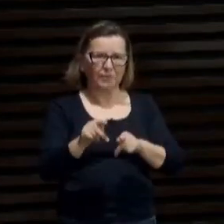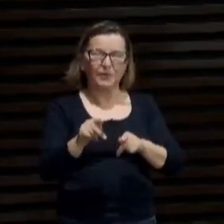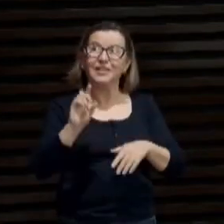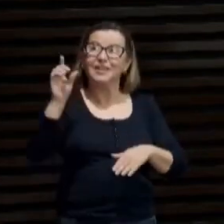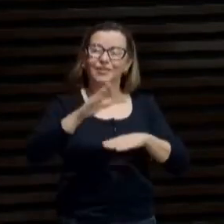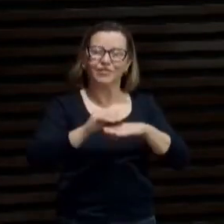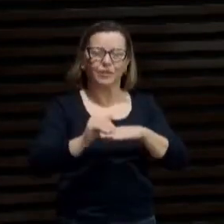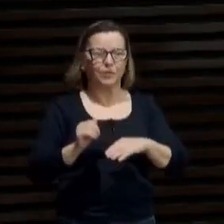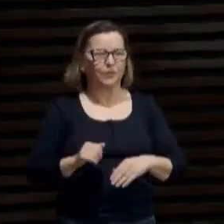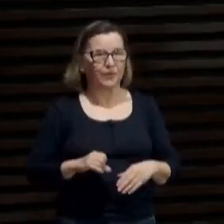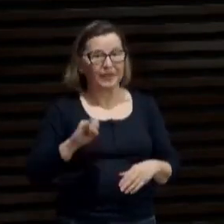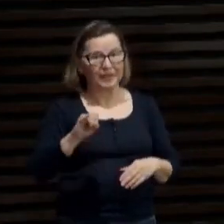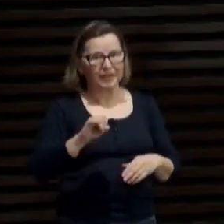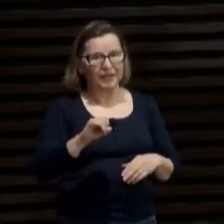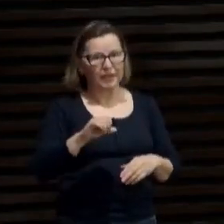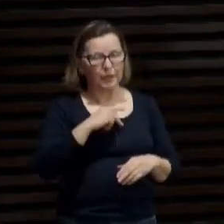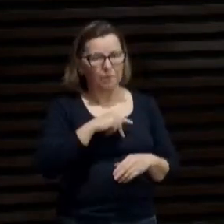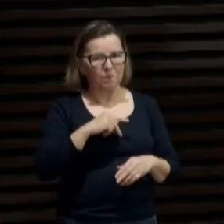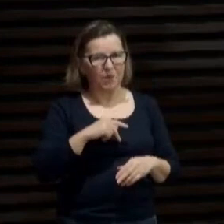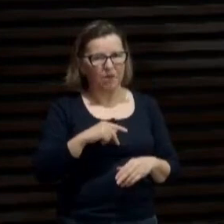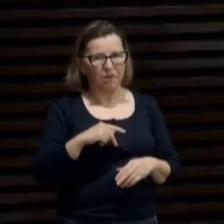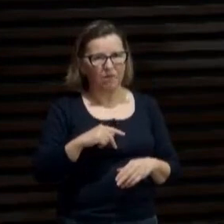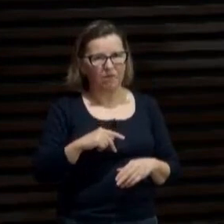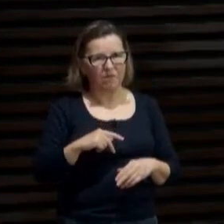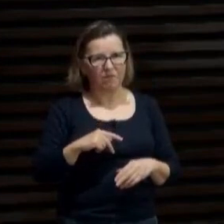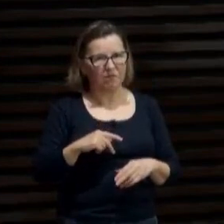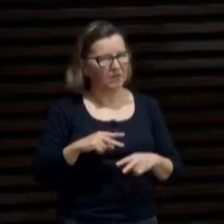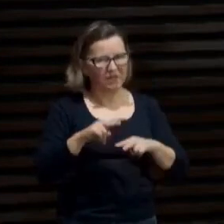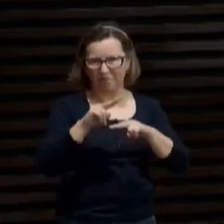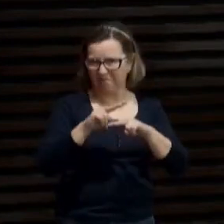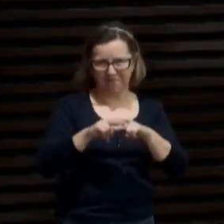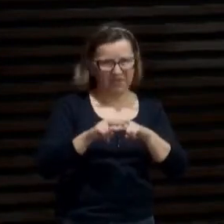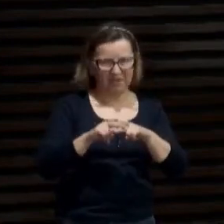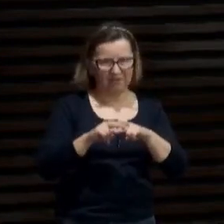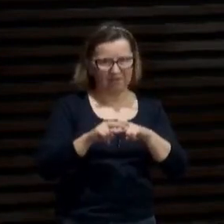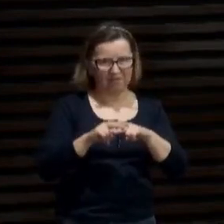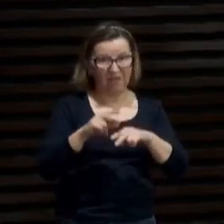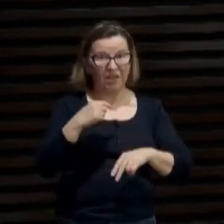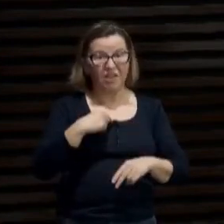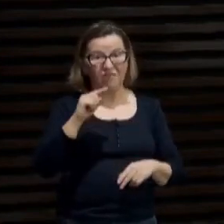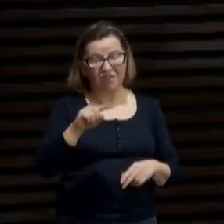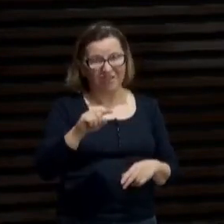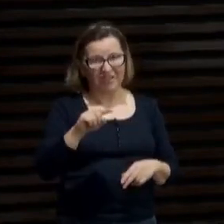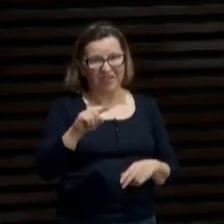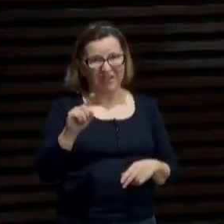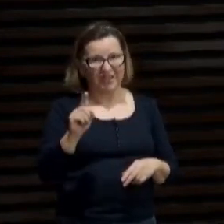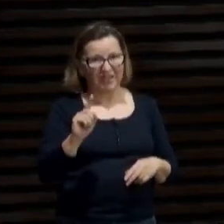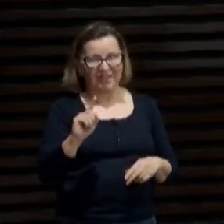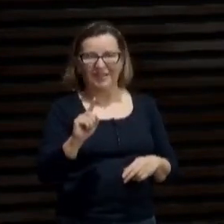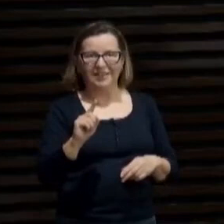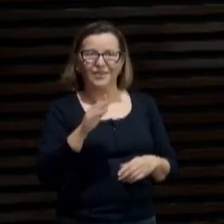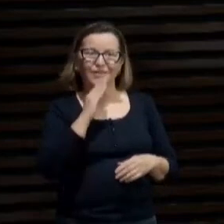Se Paulo não tivesse preso, meus amados, eu e você não estaríamos estudando essa carta hoje. Essa carta ele escreveu na